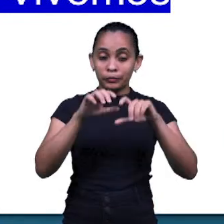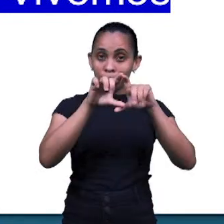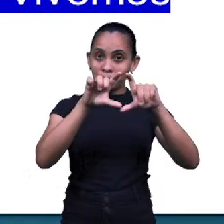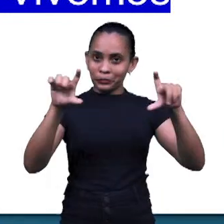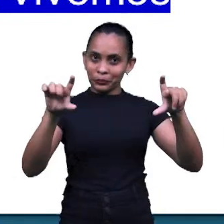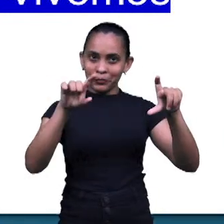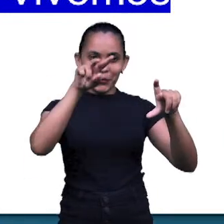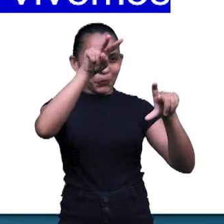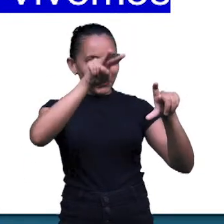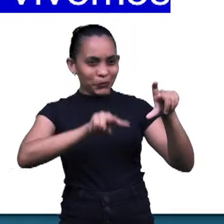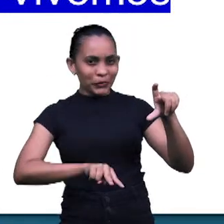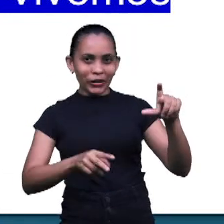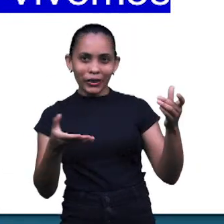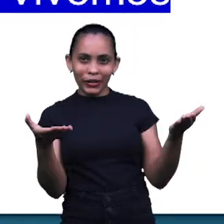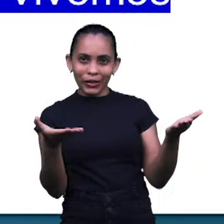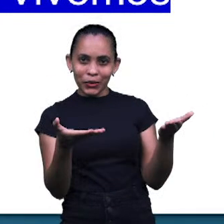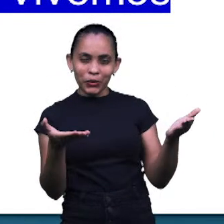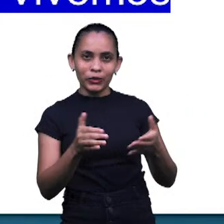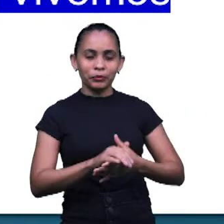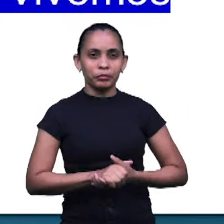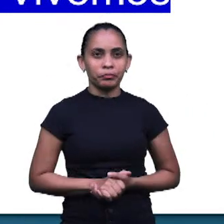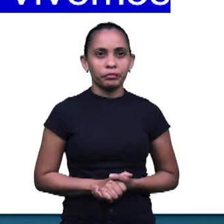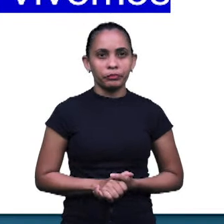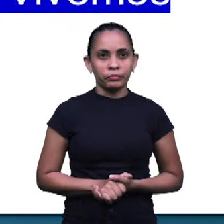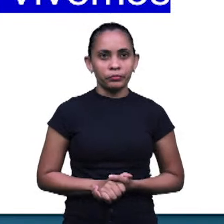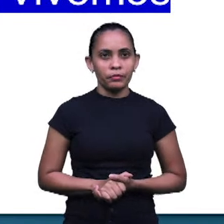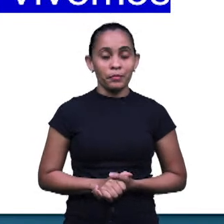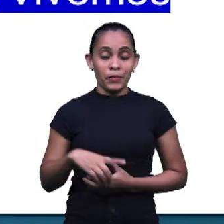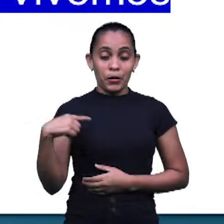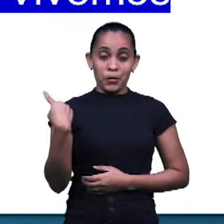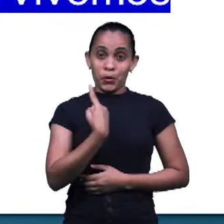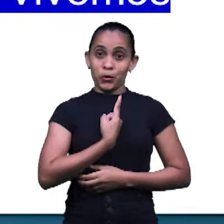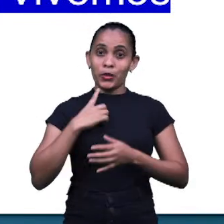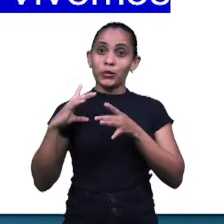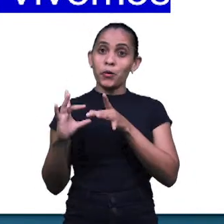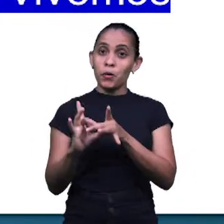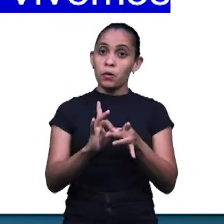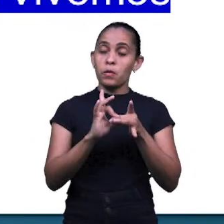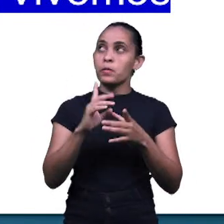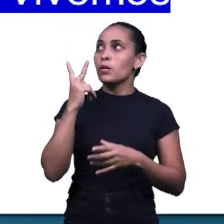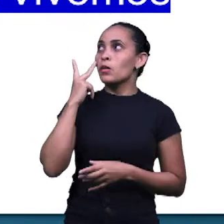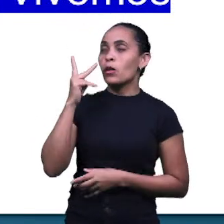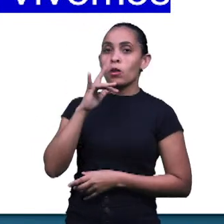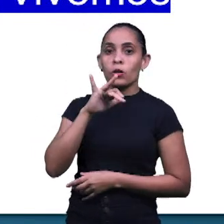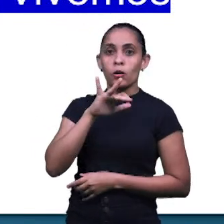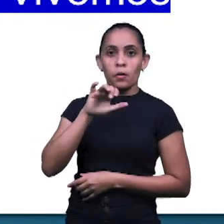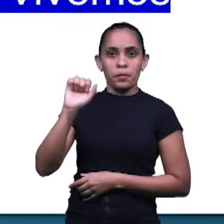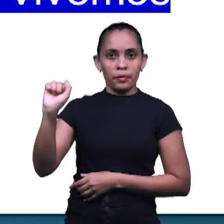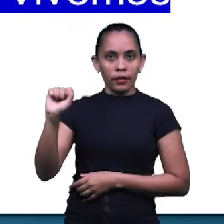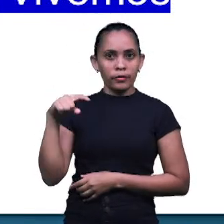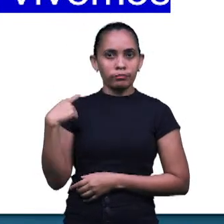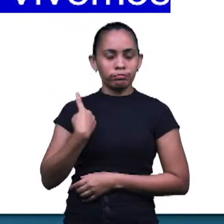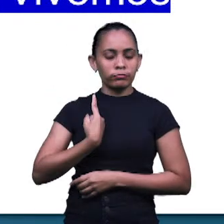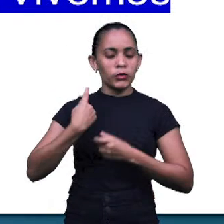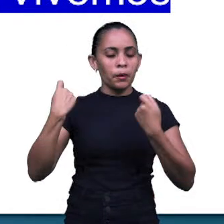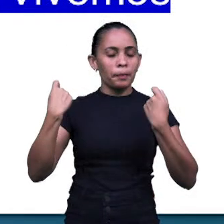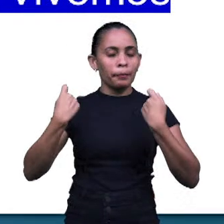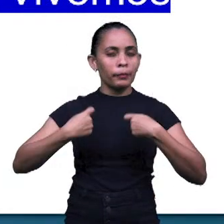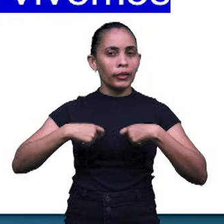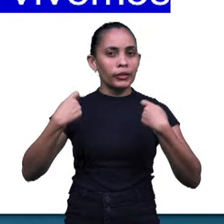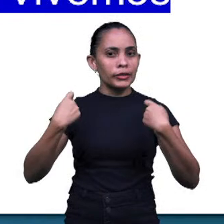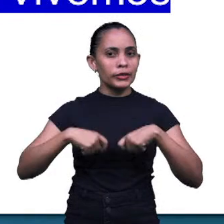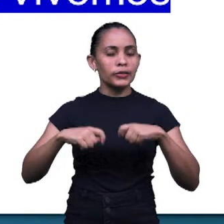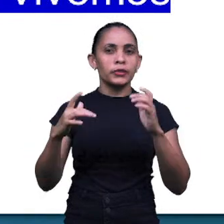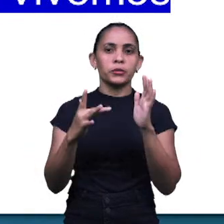ler a frase que a irmã escreveu. Ela disse assim: para nossa comunhão com o Pai, precisamos